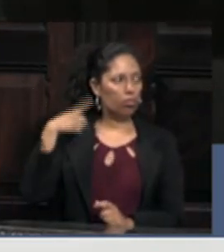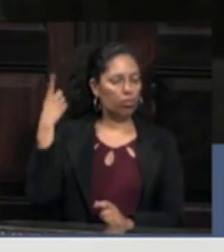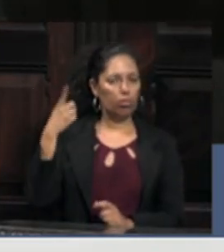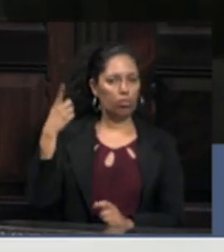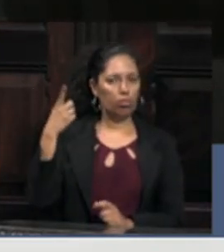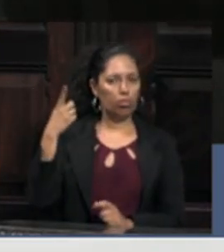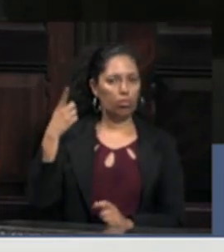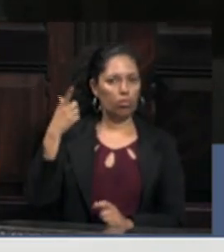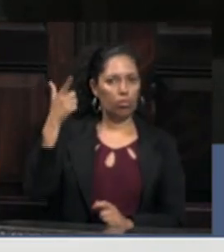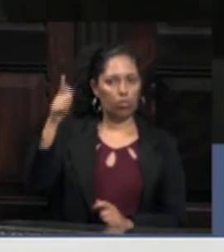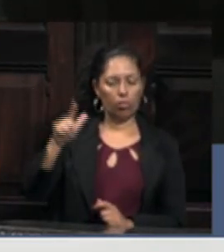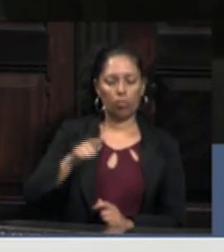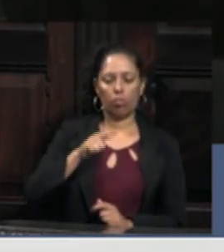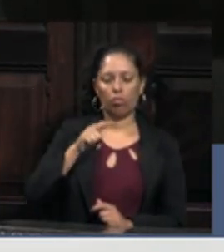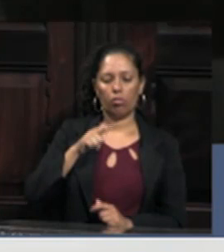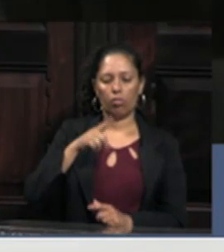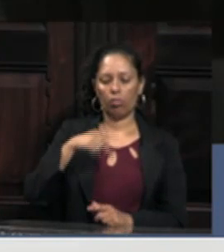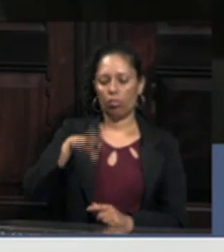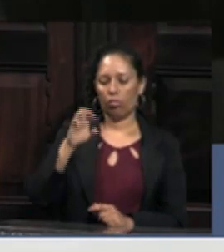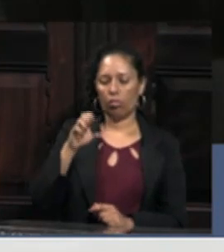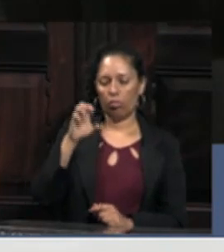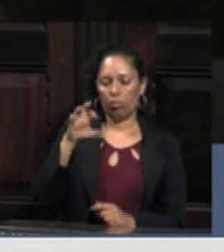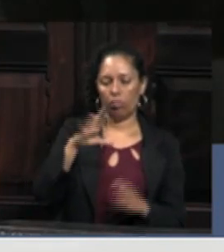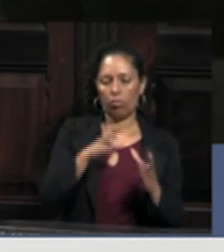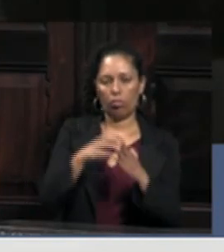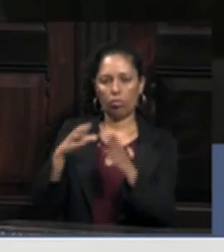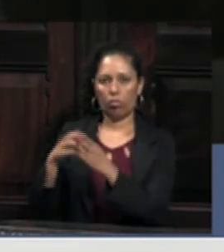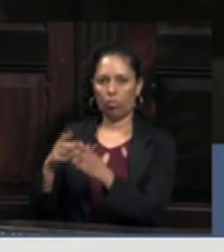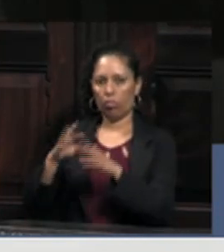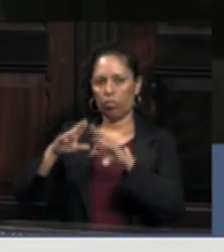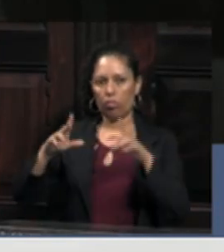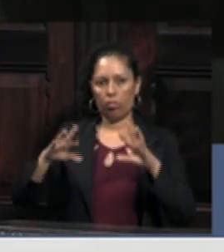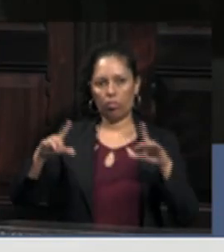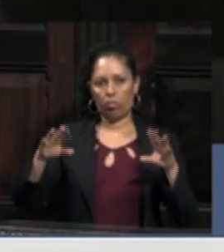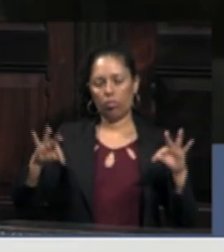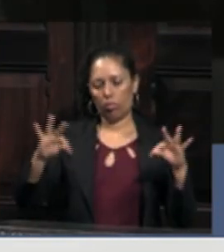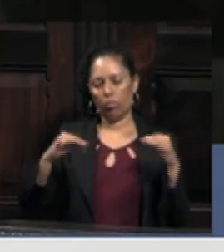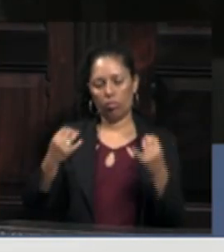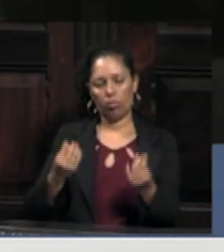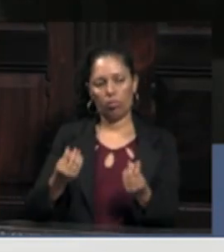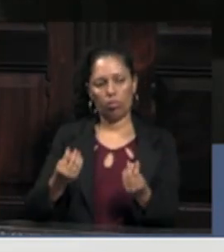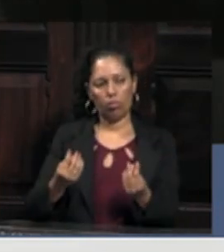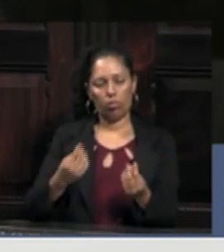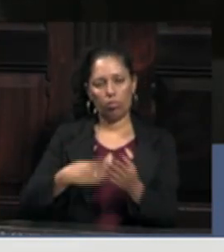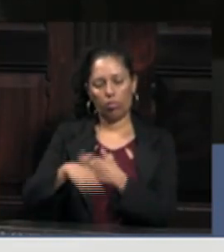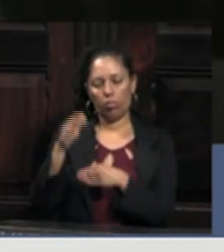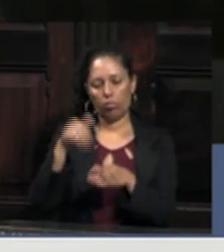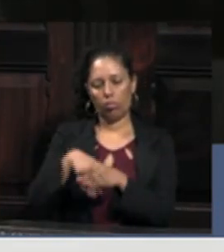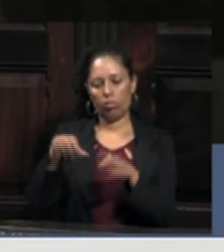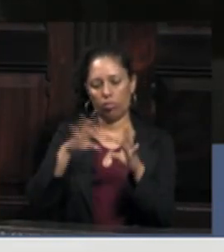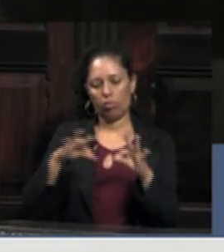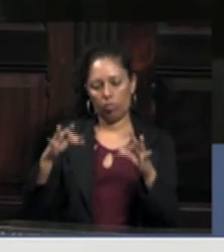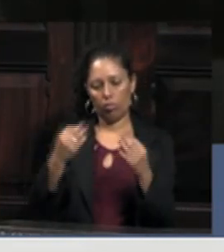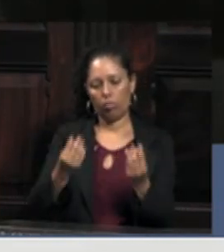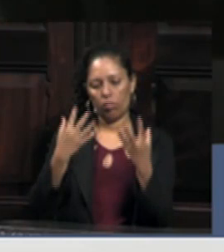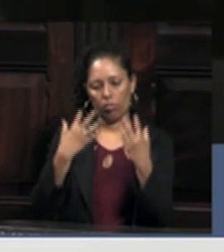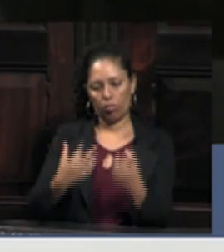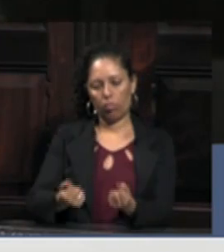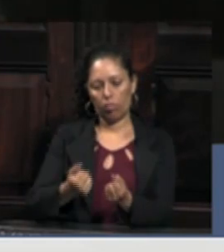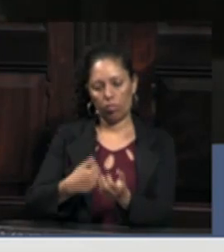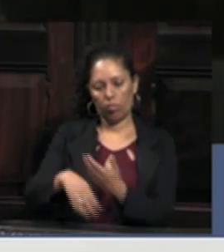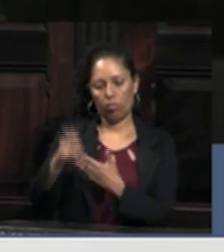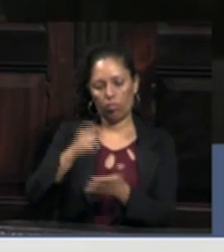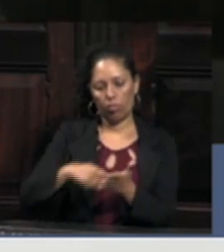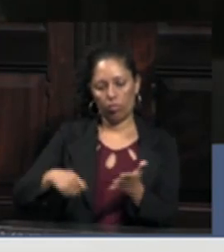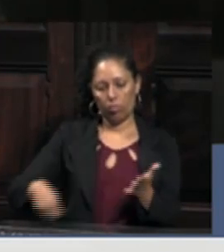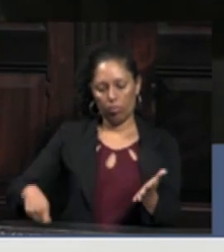Mourão. Parecer da Comissão de Normas Internas e Proposições Externas, favorável, relator deputado Dica. Em votação, senhores que aprovam por isso como estão,